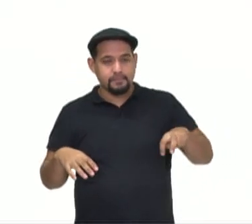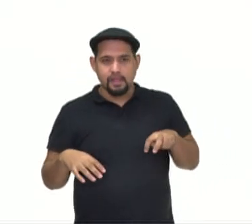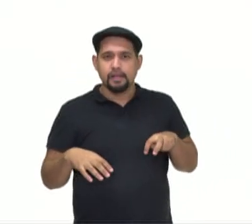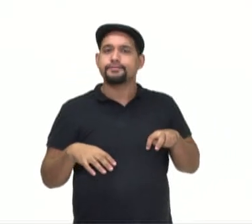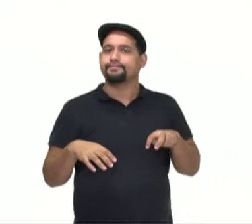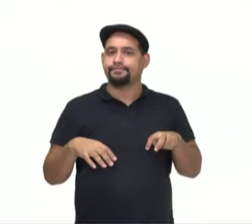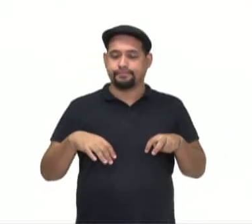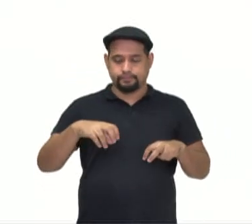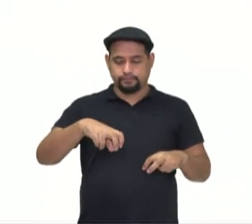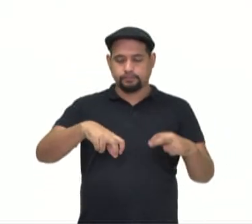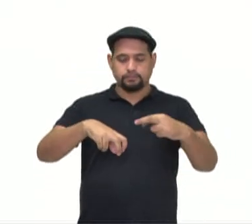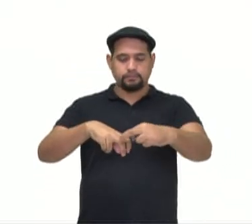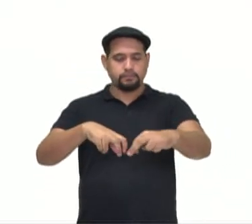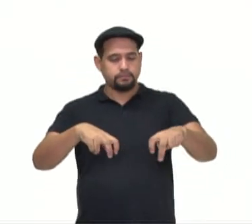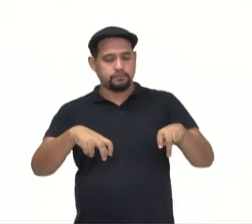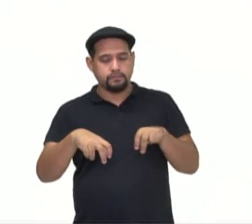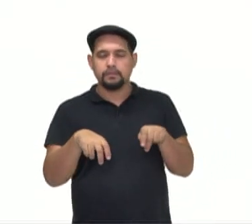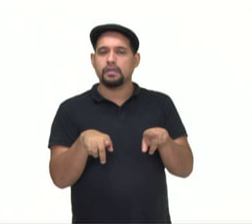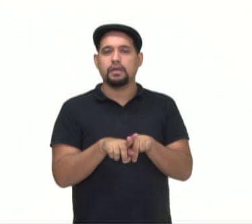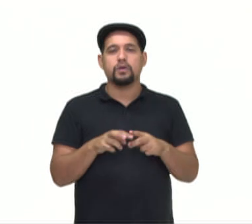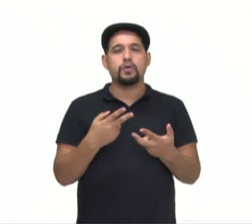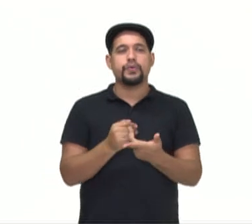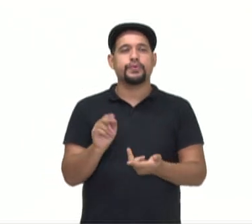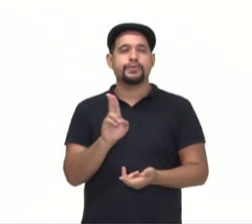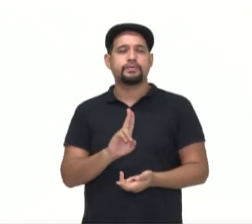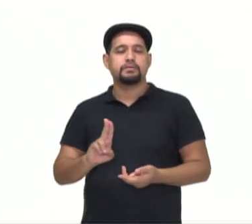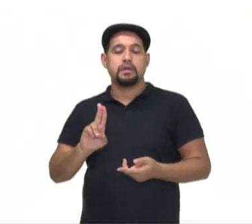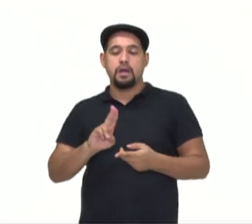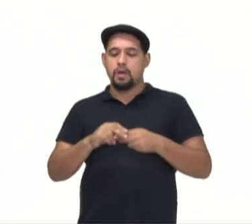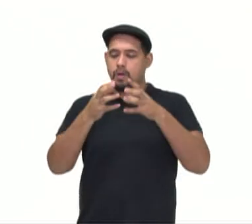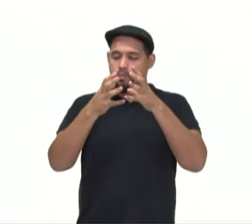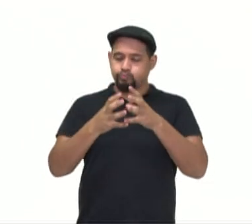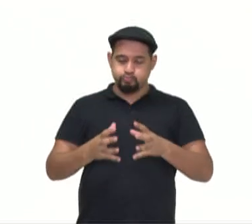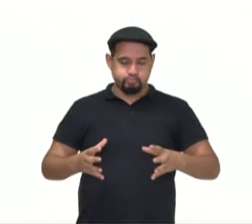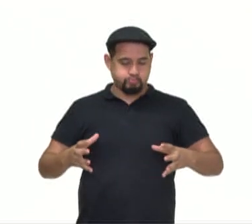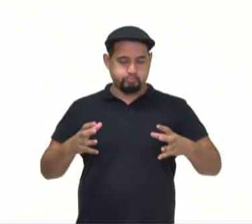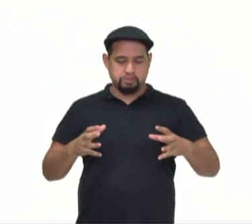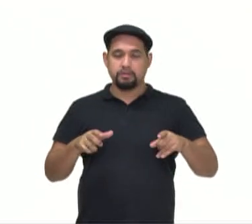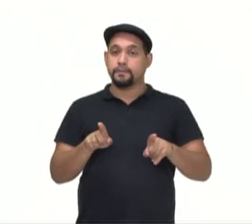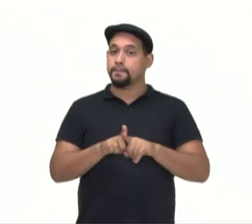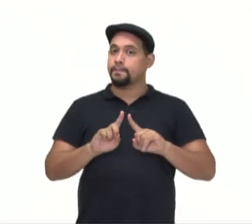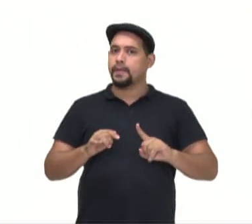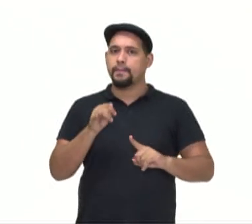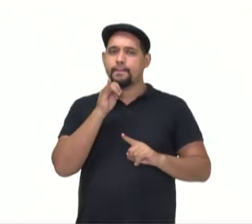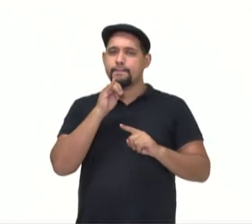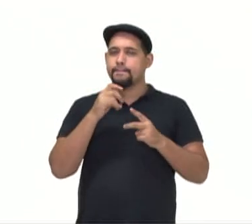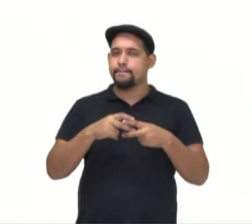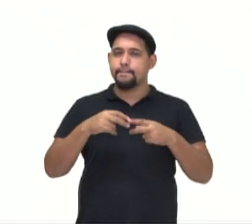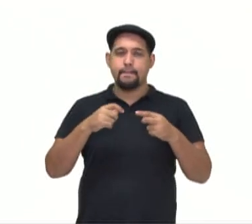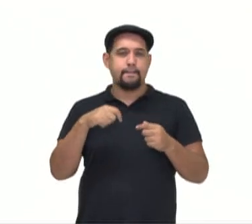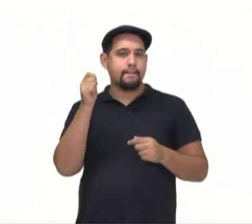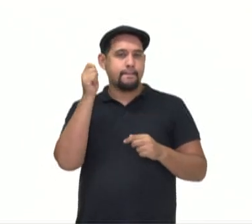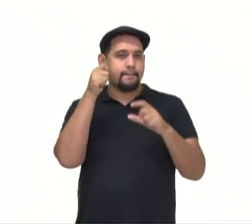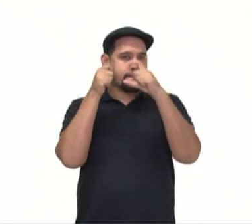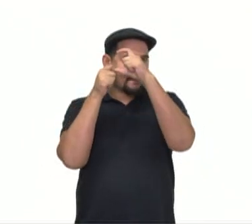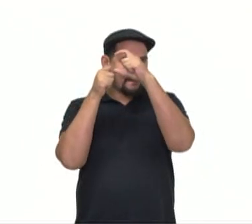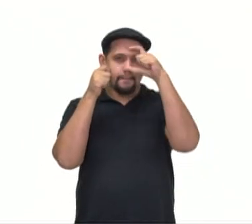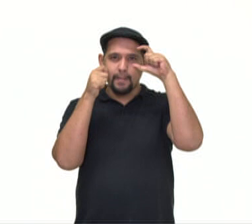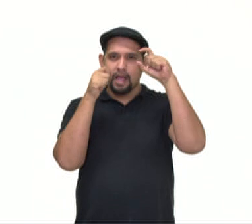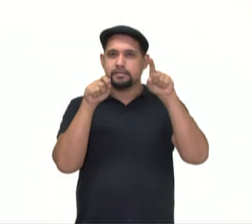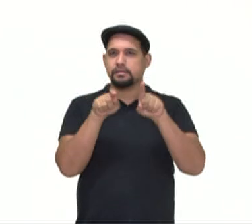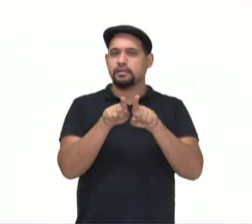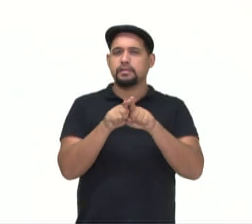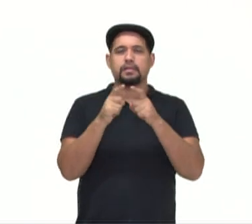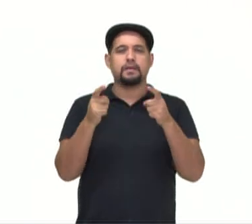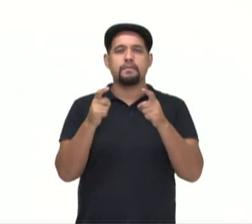ao redor. Recursos eram utilizados para ampliar a figura do ator. Máscaras, coturnos, consolados de madeira, túnicas